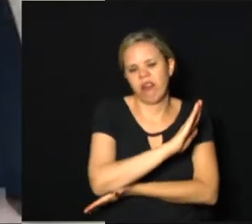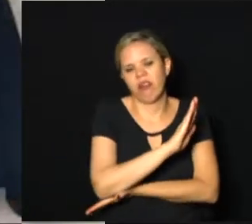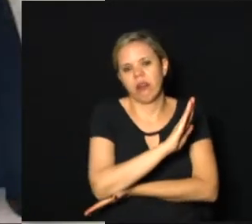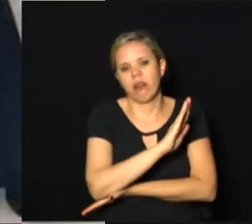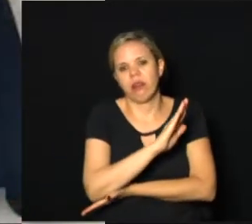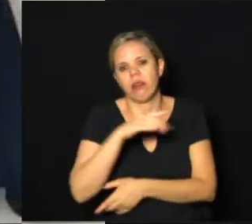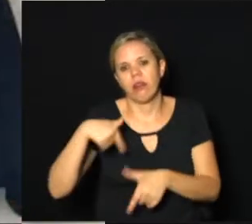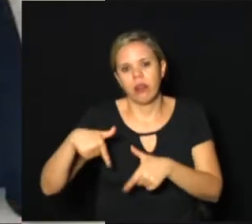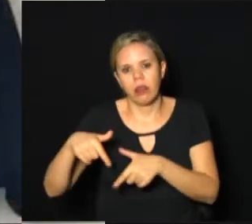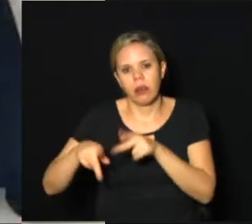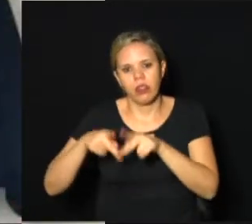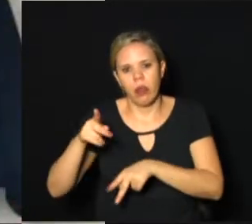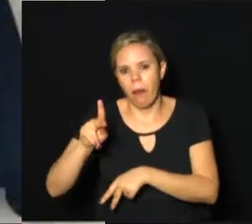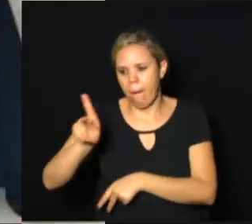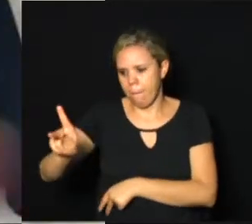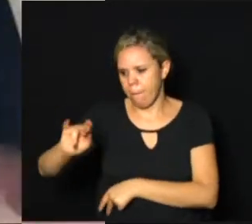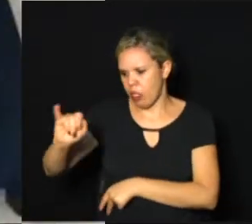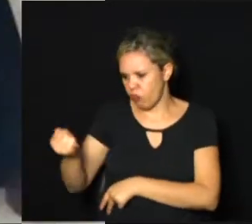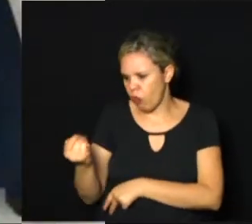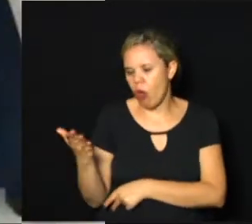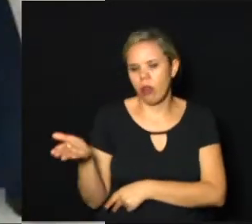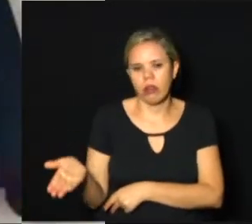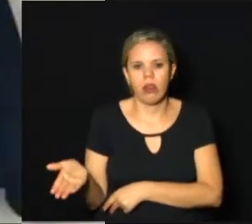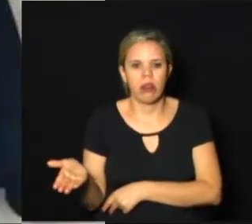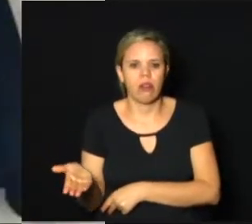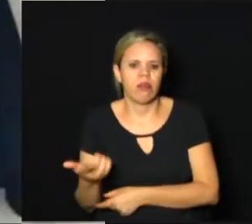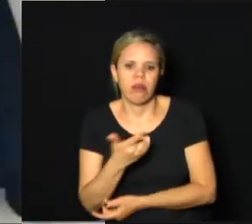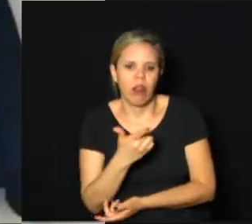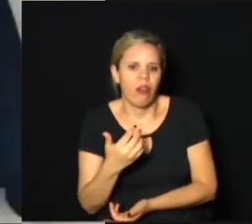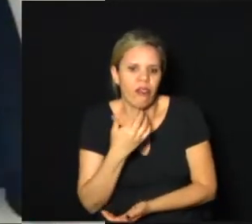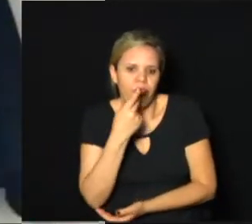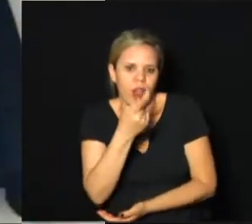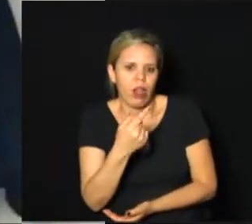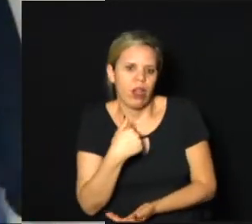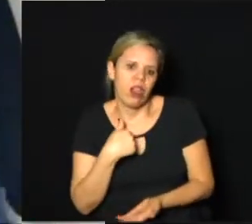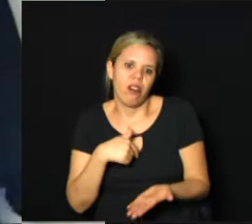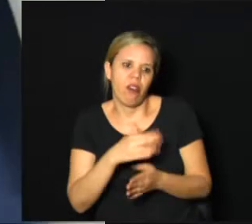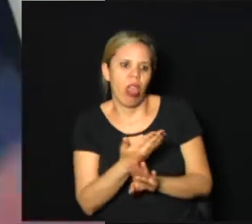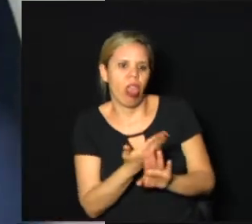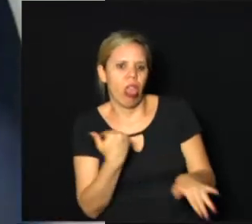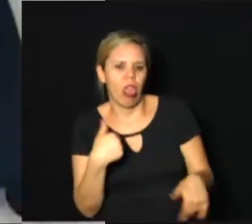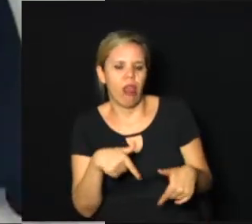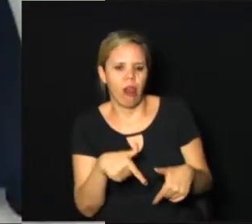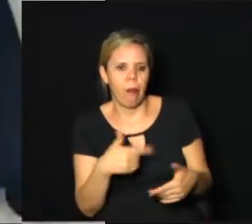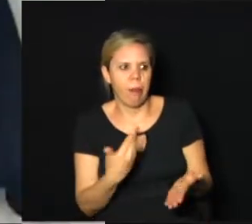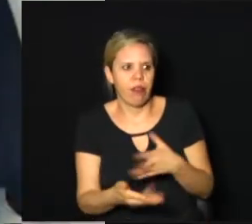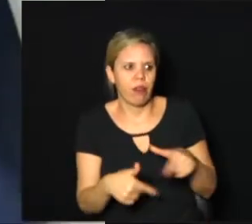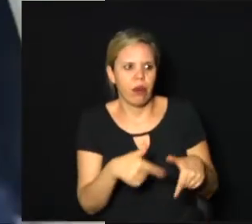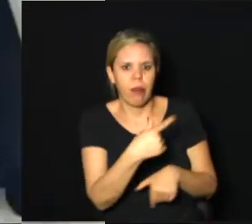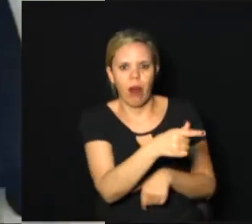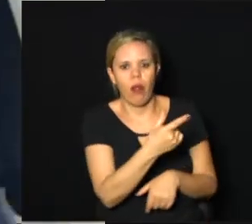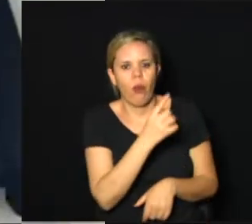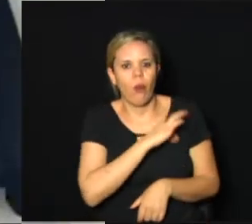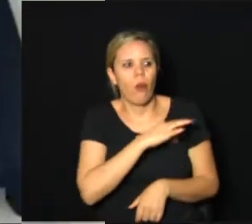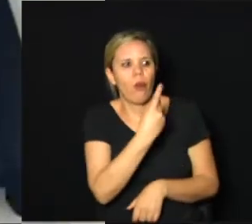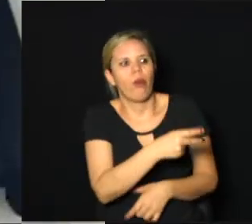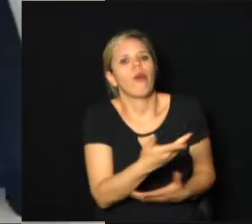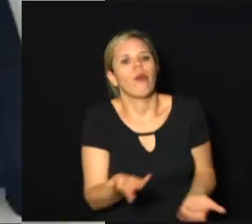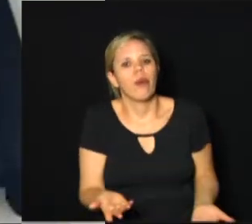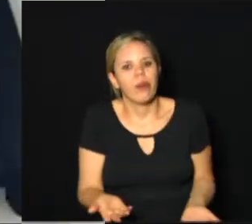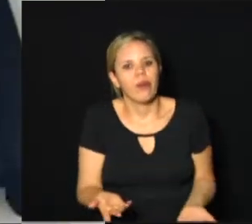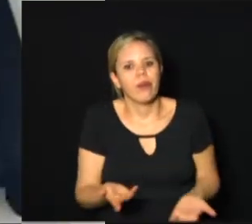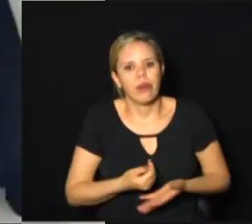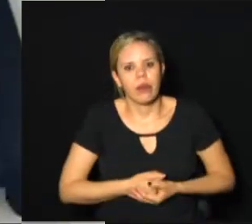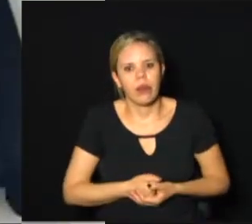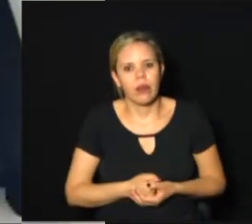para o trabalhador que é PJ não tem essa sacanagem de falar, é desligada. Ele perdeu o emprego dele, a fonte de renda dele, né, foi